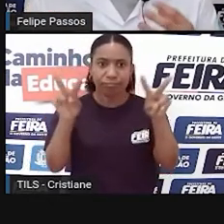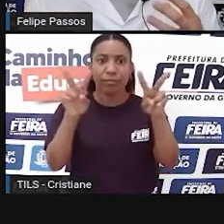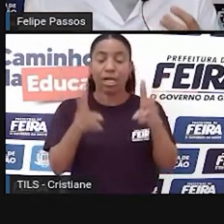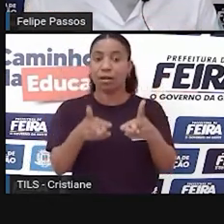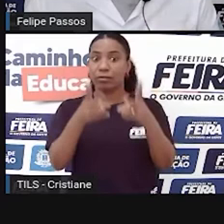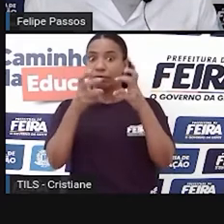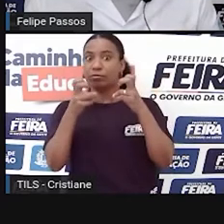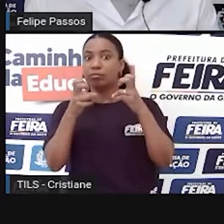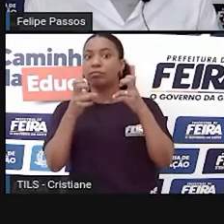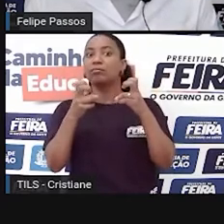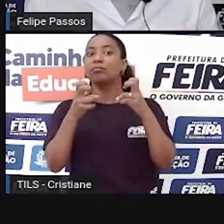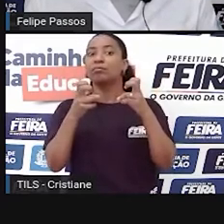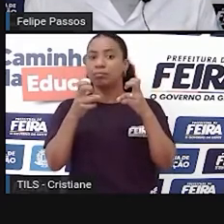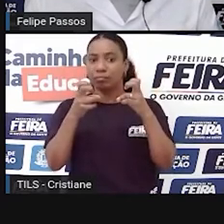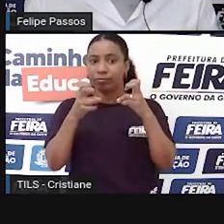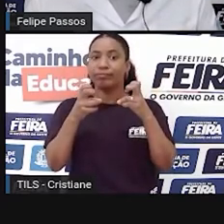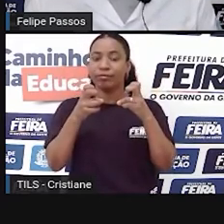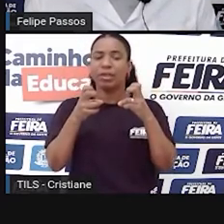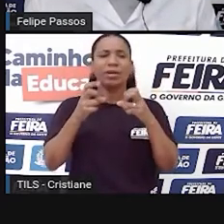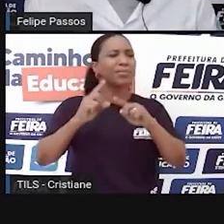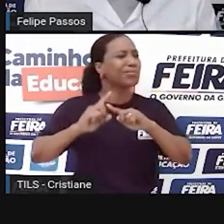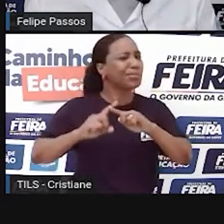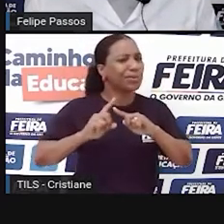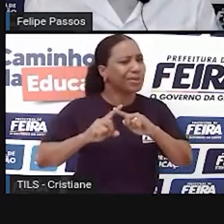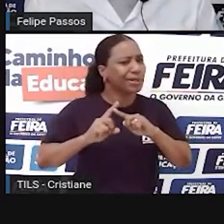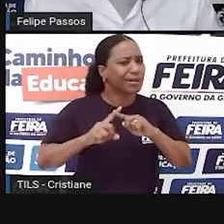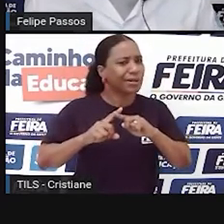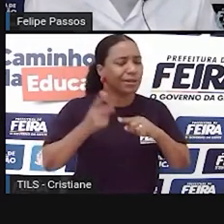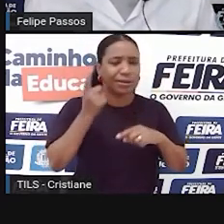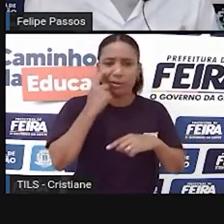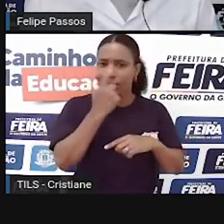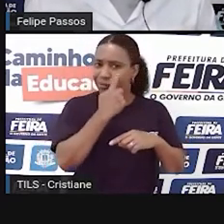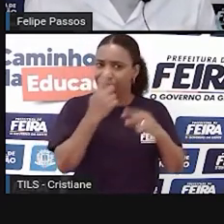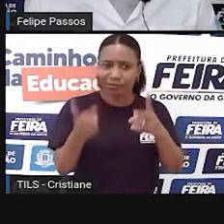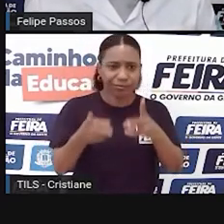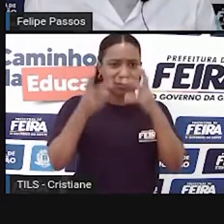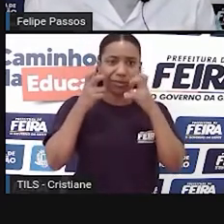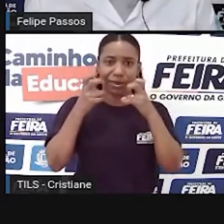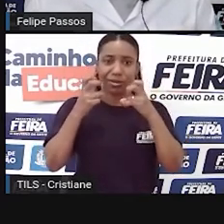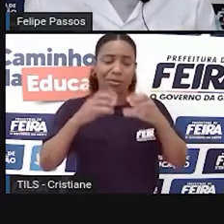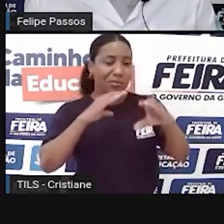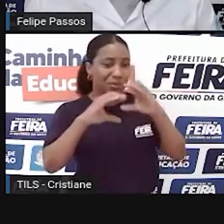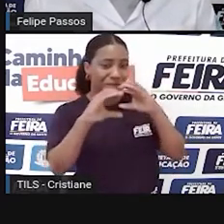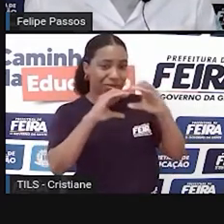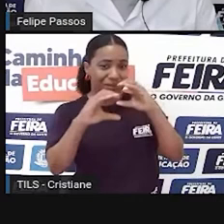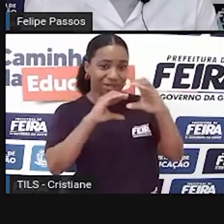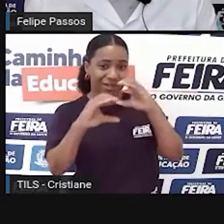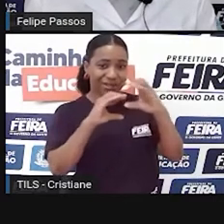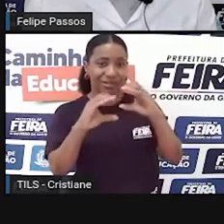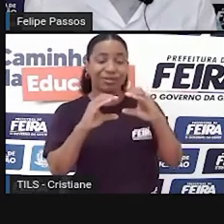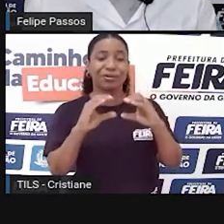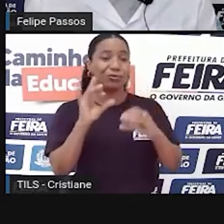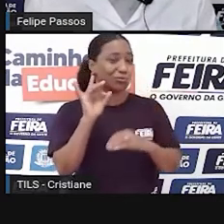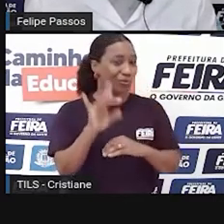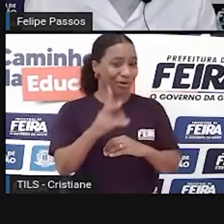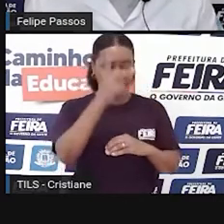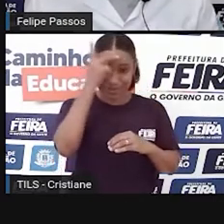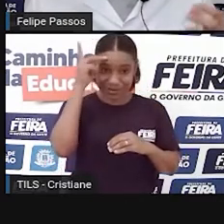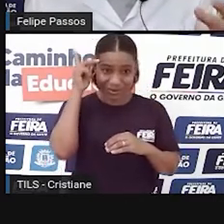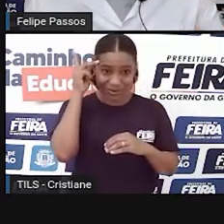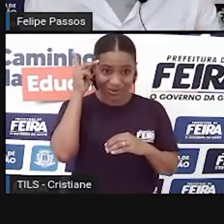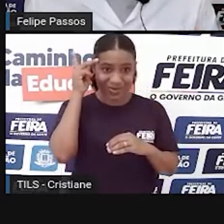Por eu estou falando dessas diversas formas de perceber o sinal? Porque comunicação não é uma exclusividade do ser humano, tá?